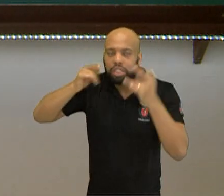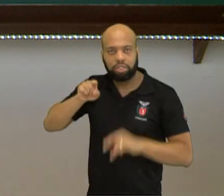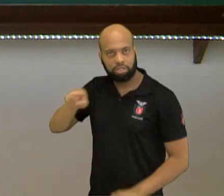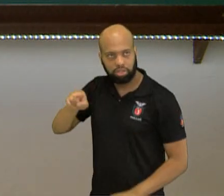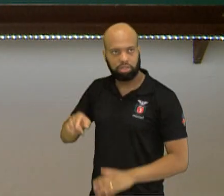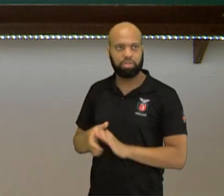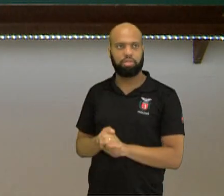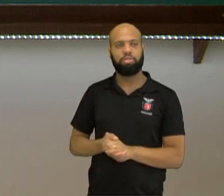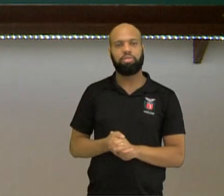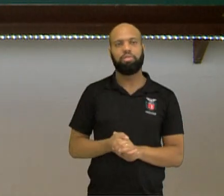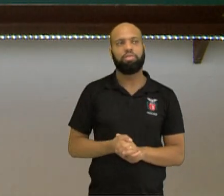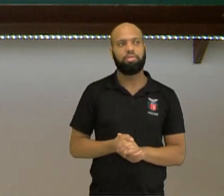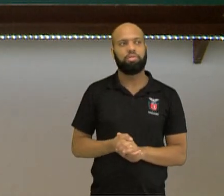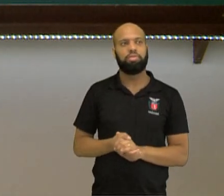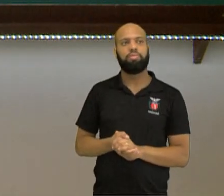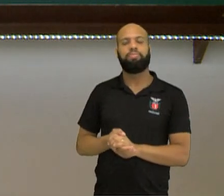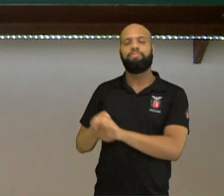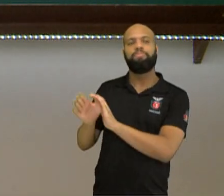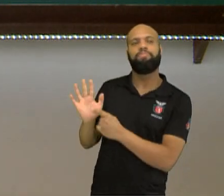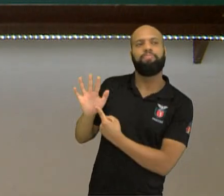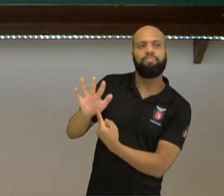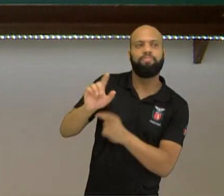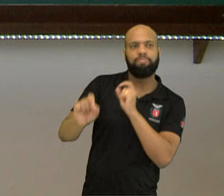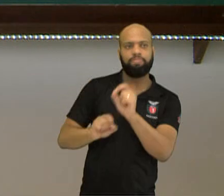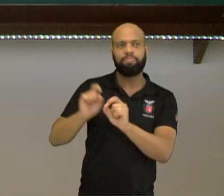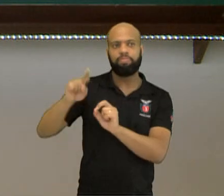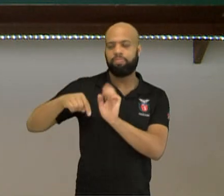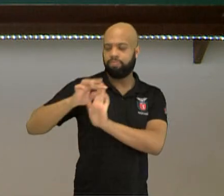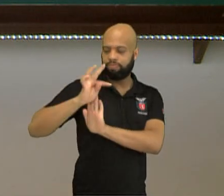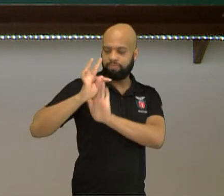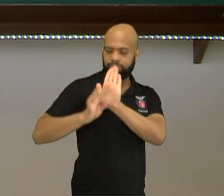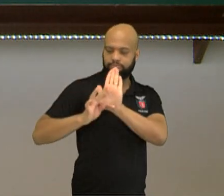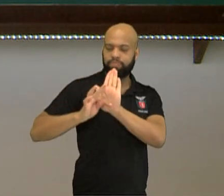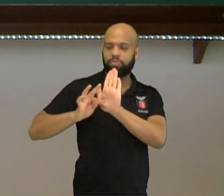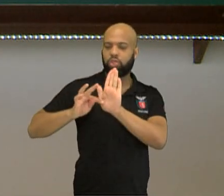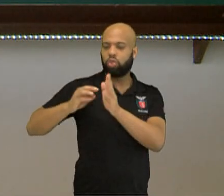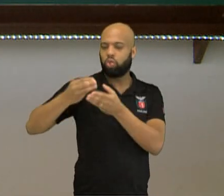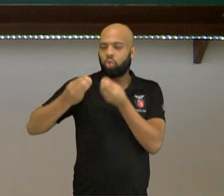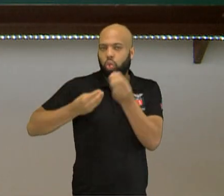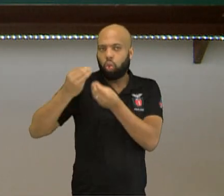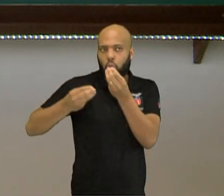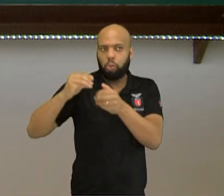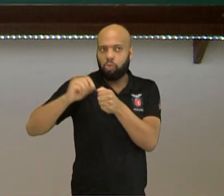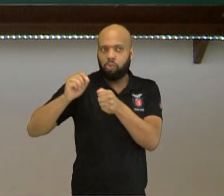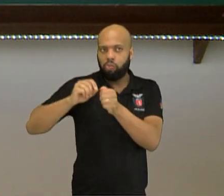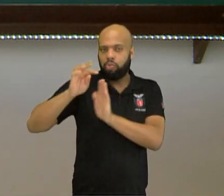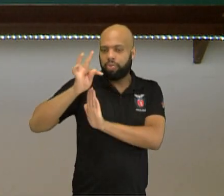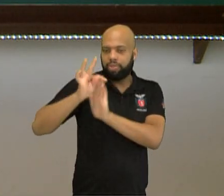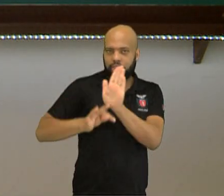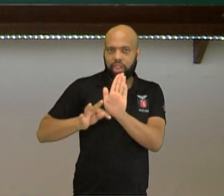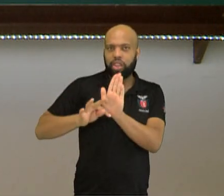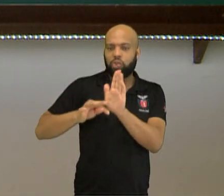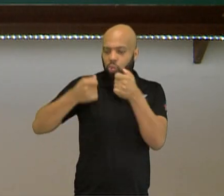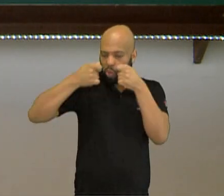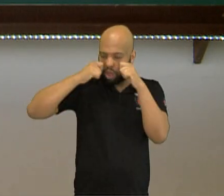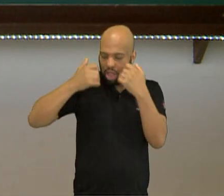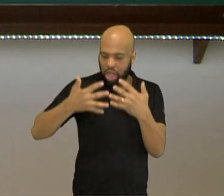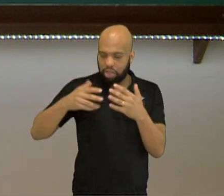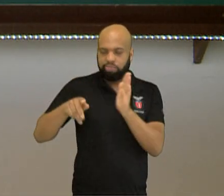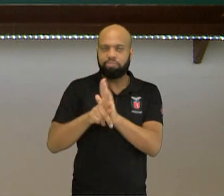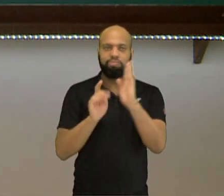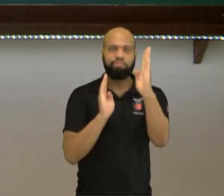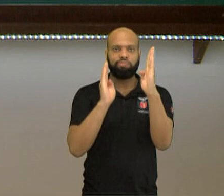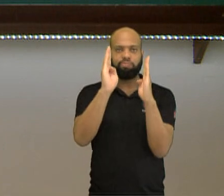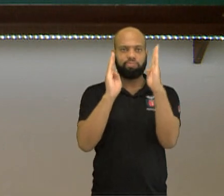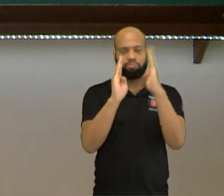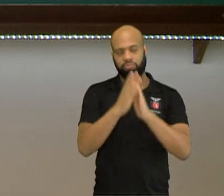ali. Para ilustrar o texto dramático, como que era lá nos tempos da Grécia